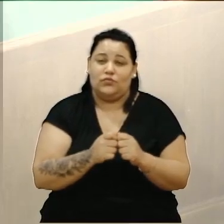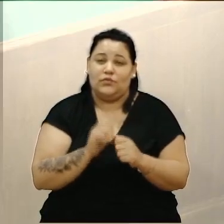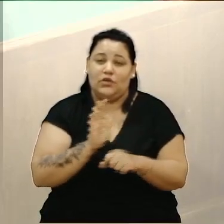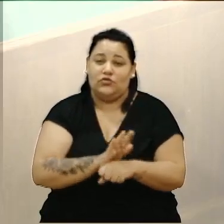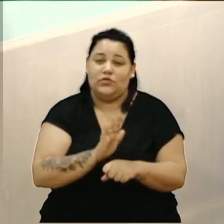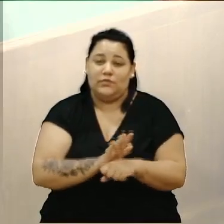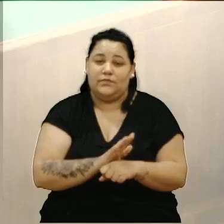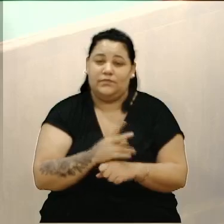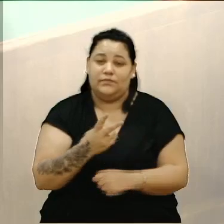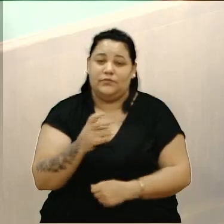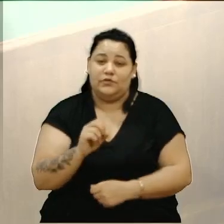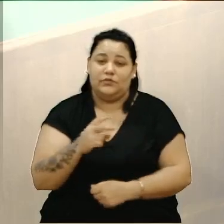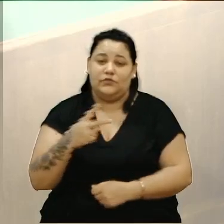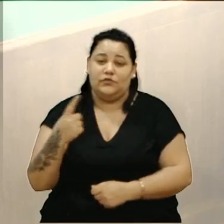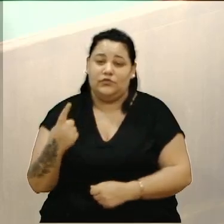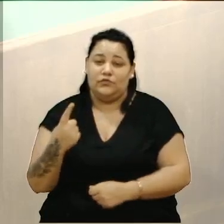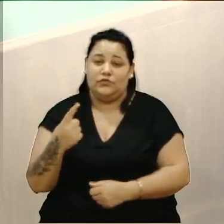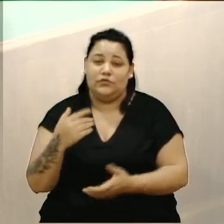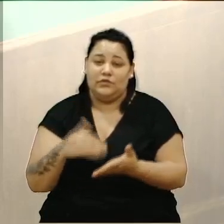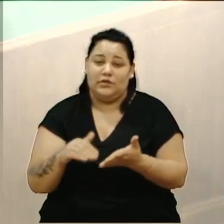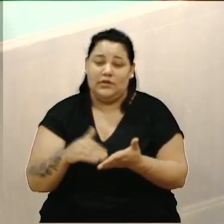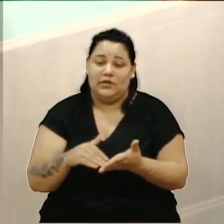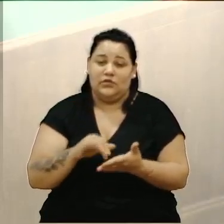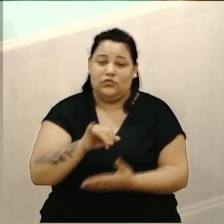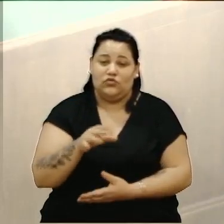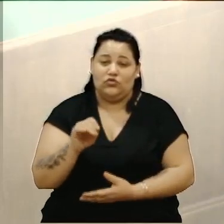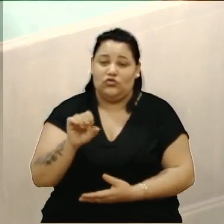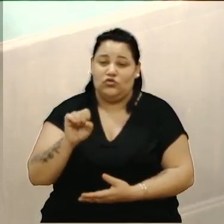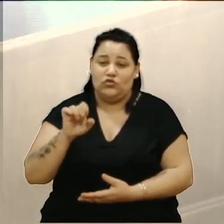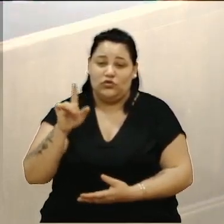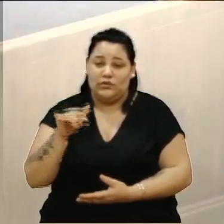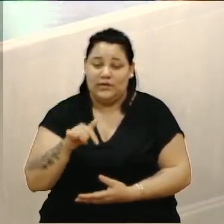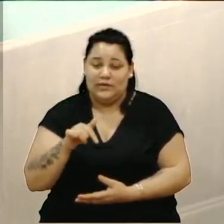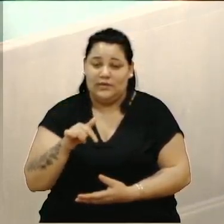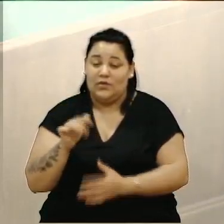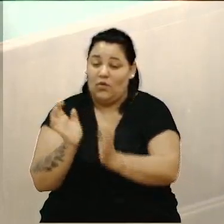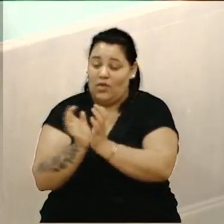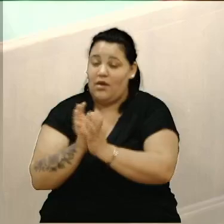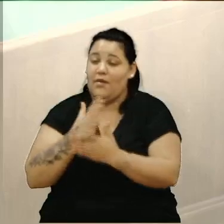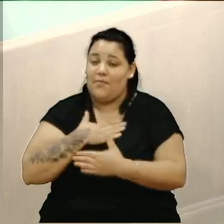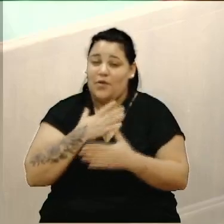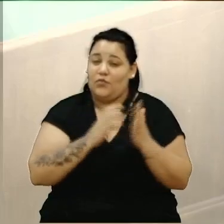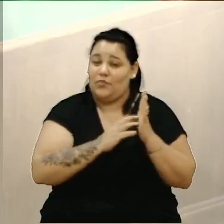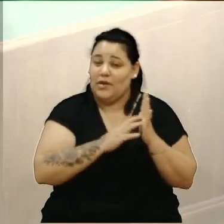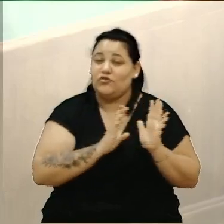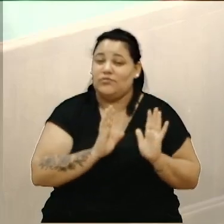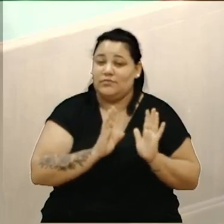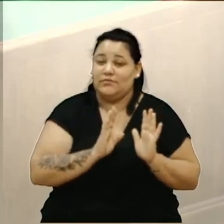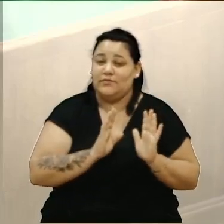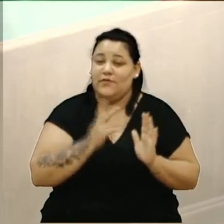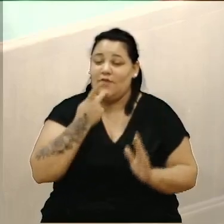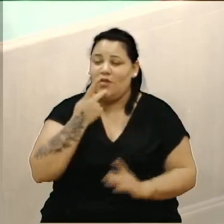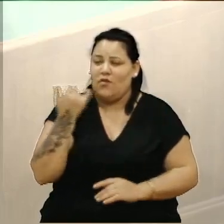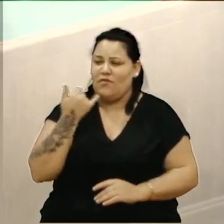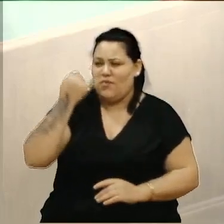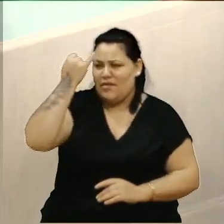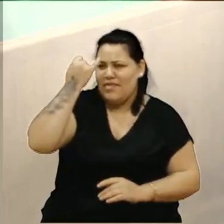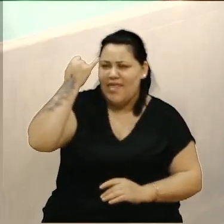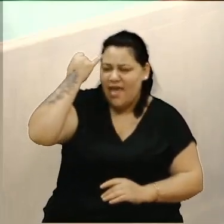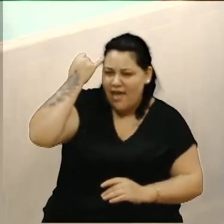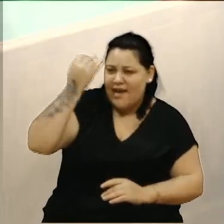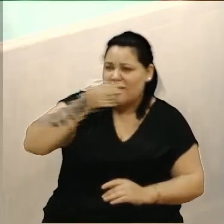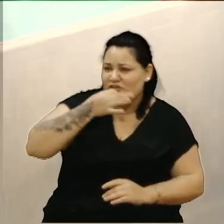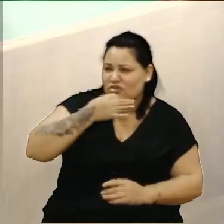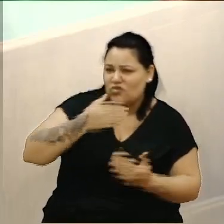Habitação do Estado, José Stede, ele me ligou, colega de partido. D'Ambrosio, Caxias do Sul vai ficar